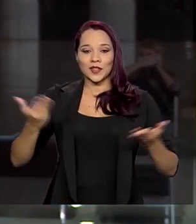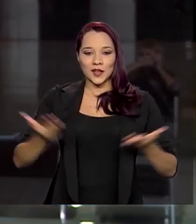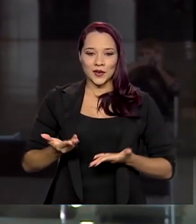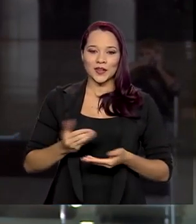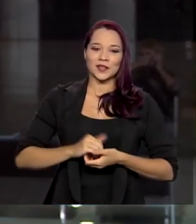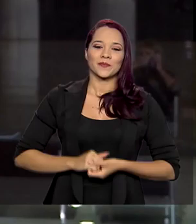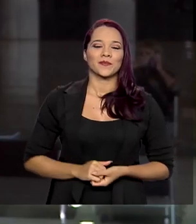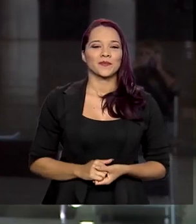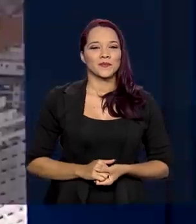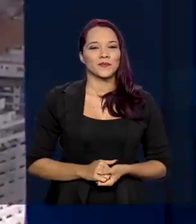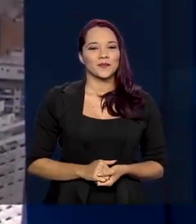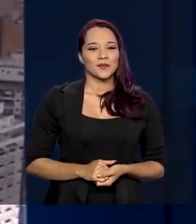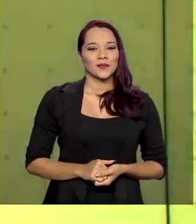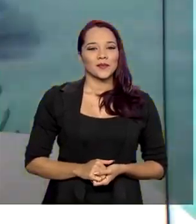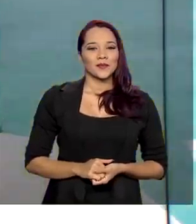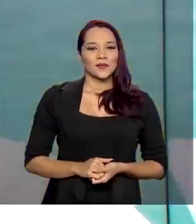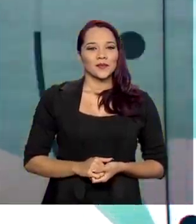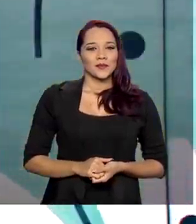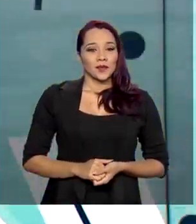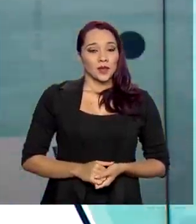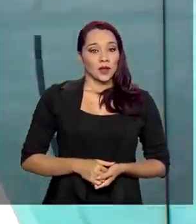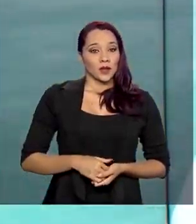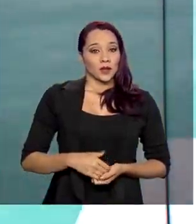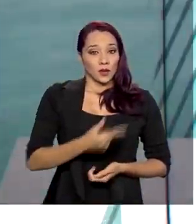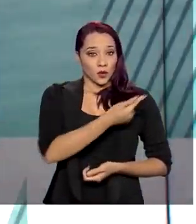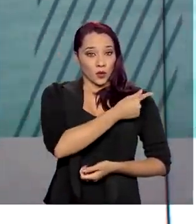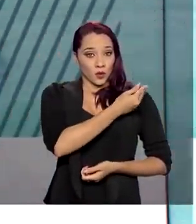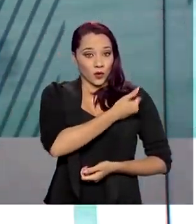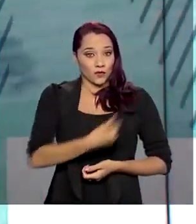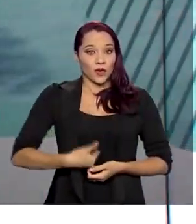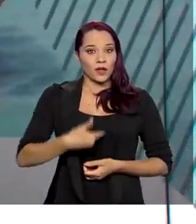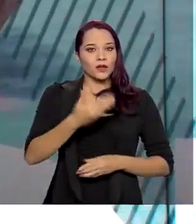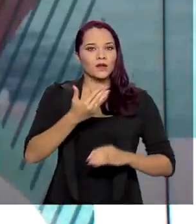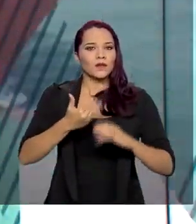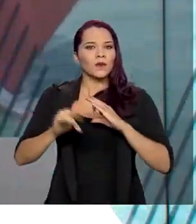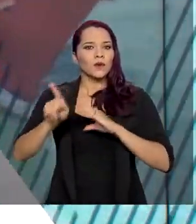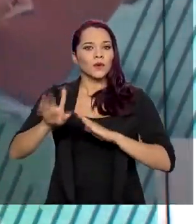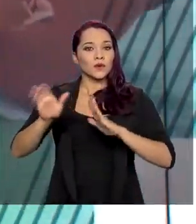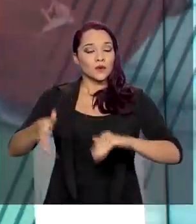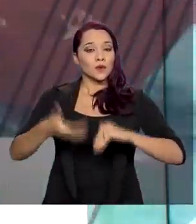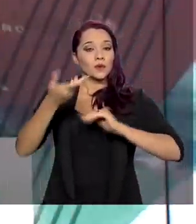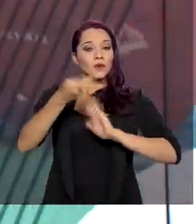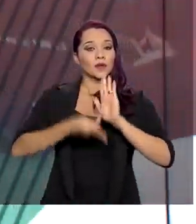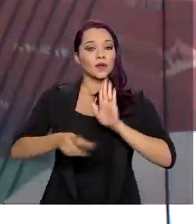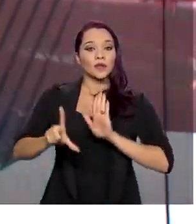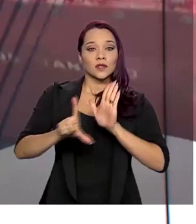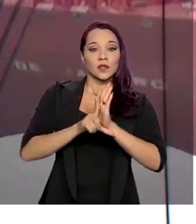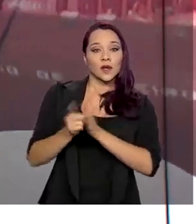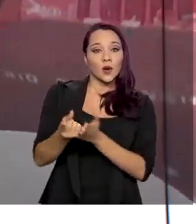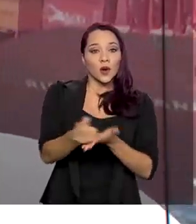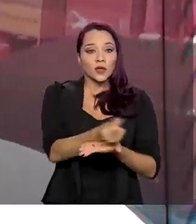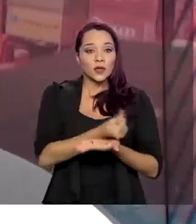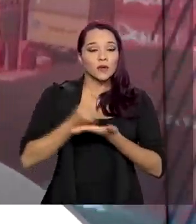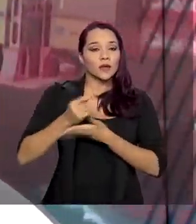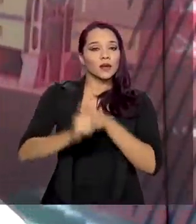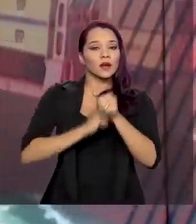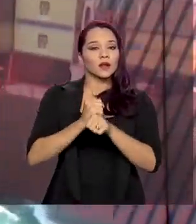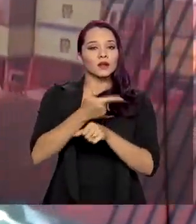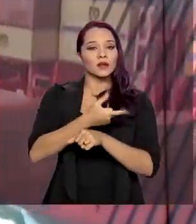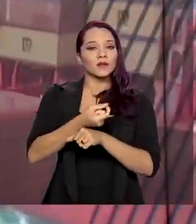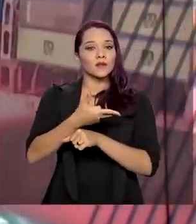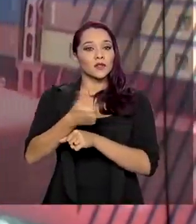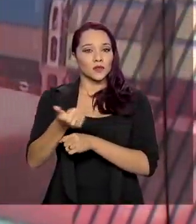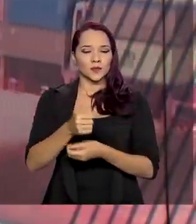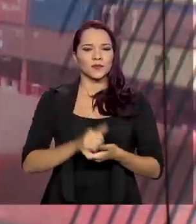Gabriela Noronha. E o governo encaminhou hoje ao Congresso Nacional o projeto de lei orçamentária de 2021.